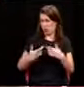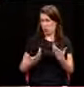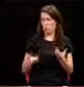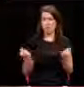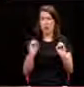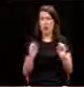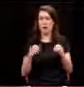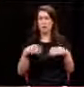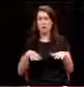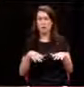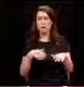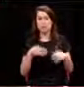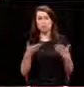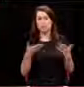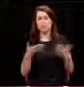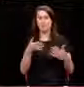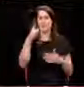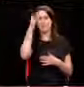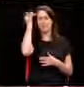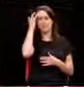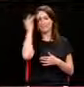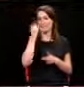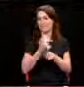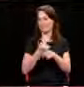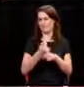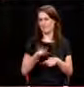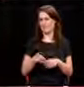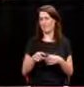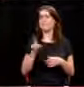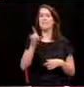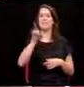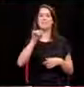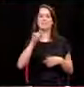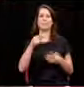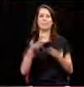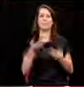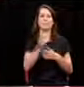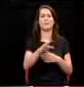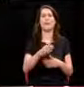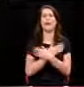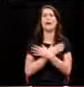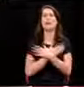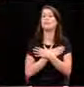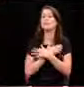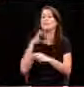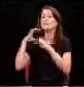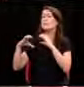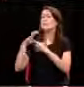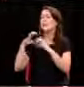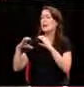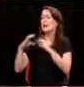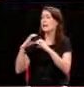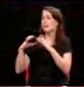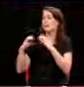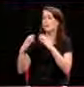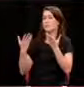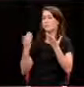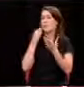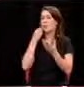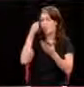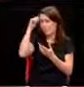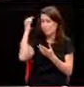serviço. A questão dos amigos, às vezes é difícil os amigos comunicarem entre si e damos também